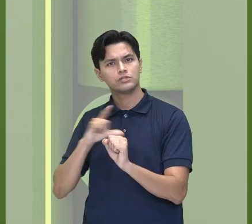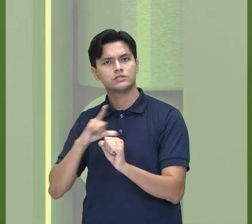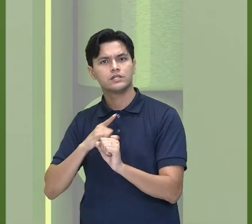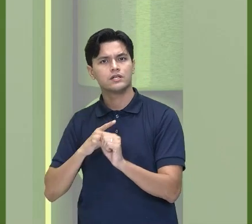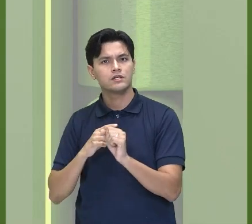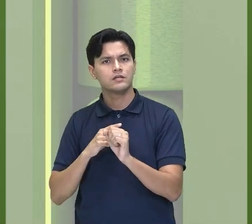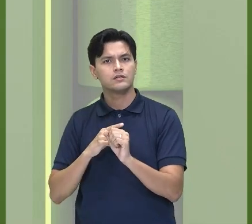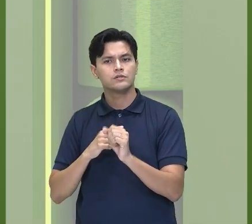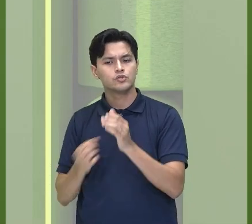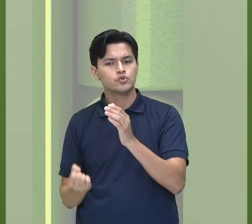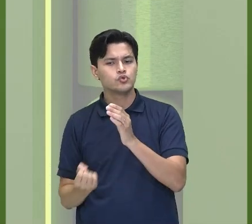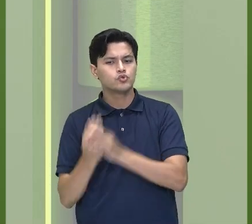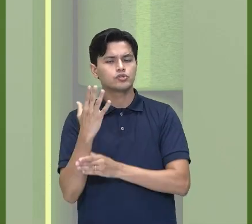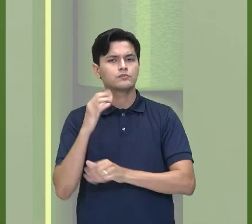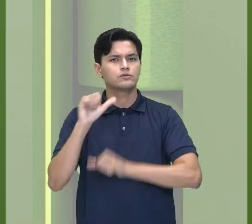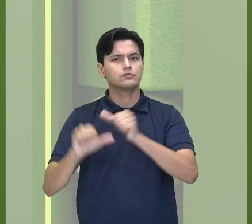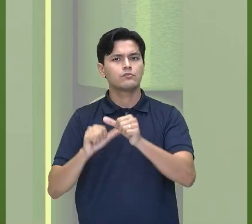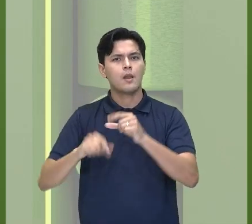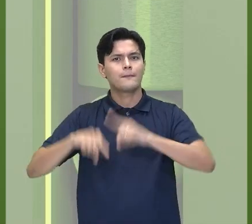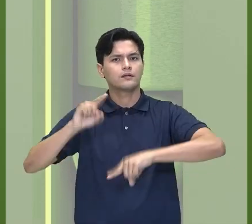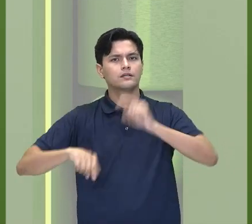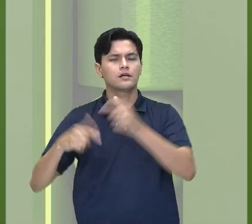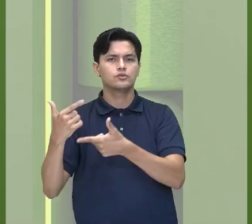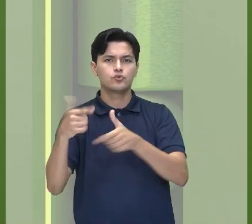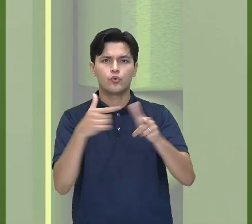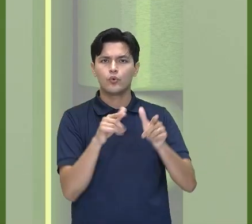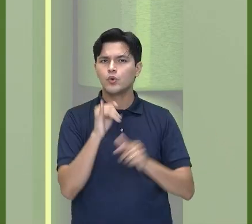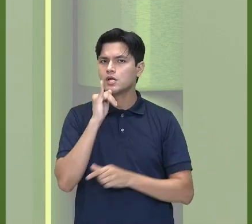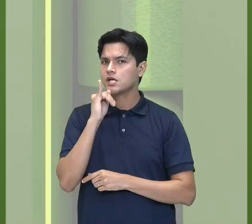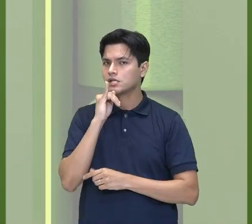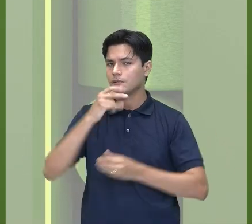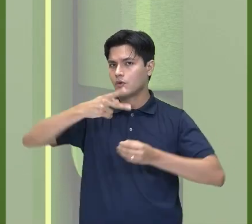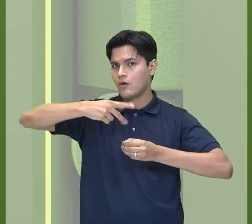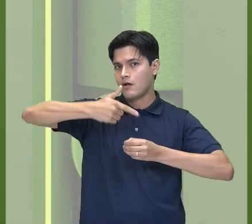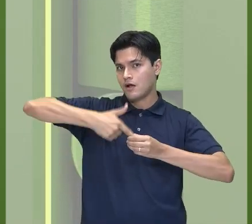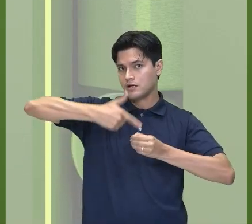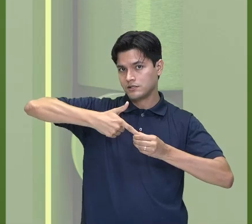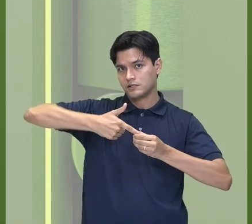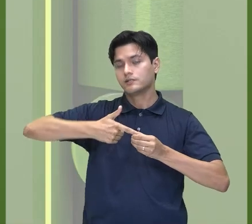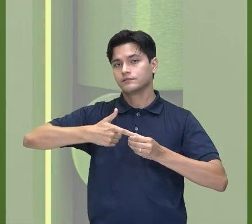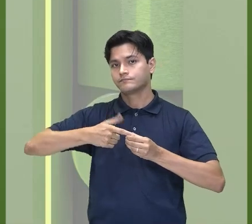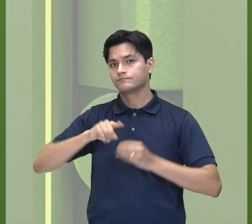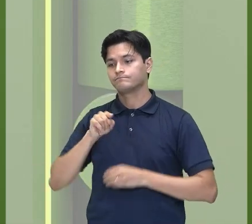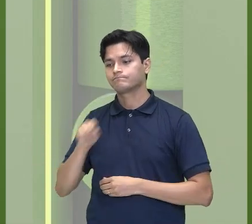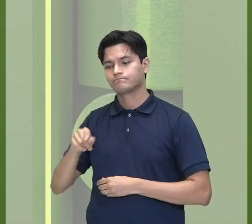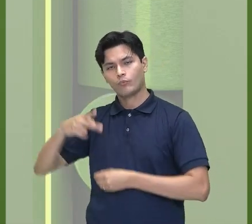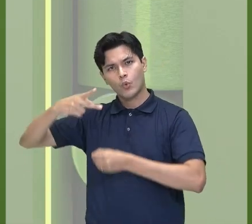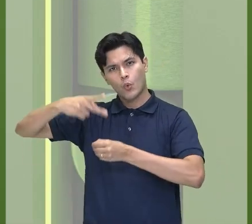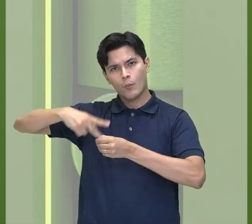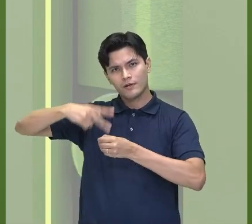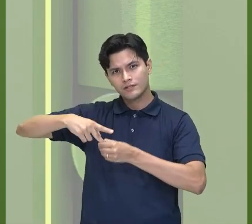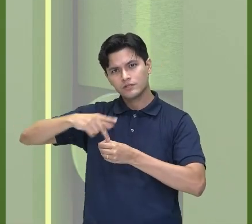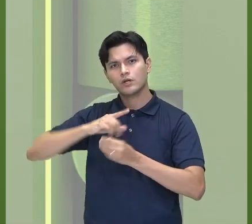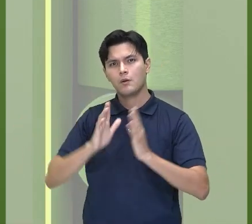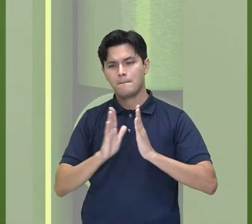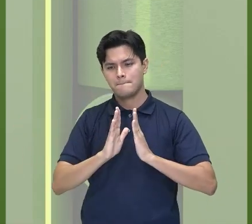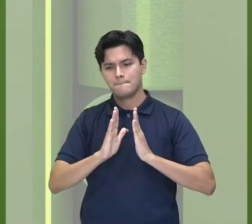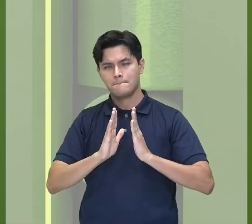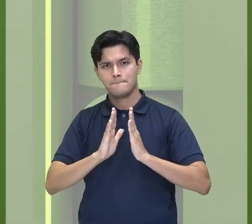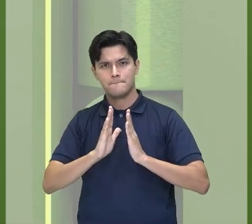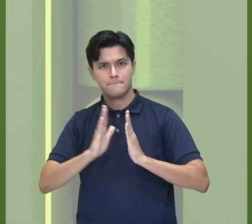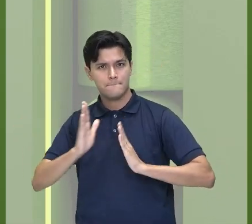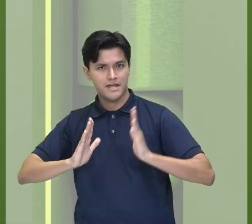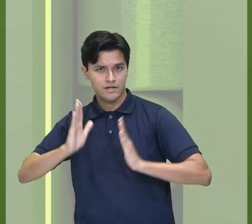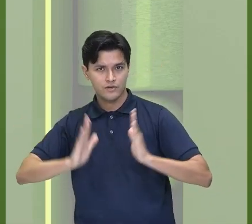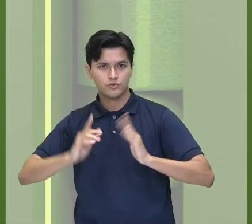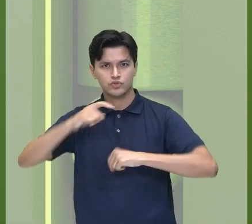Ela é derivada aí do petróleo. Então, como esse petróleo ele leva muito tempo para ser produzido, né? A gente diz que